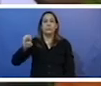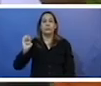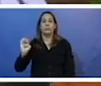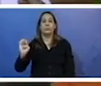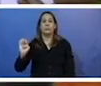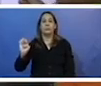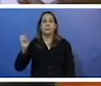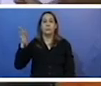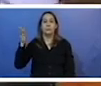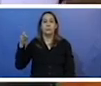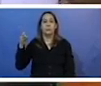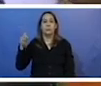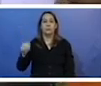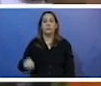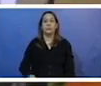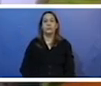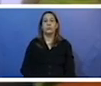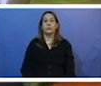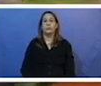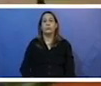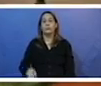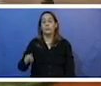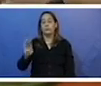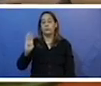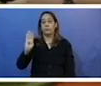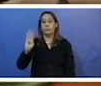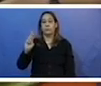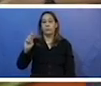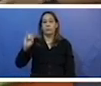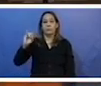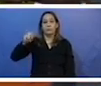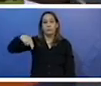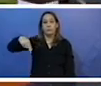Mané. O né.